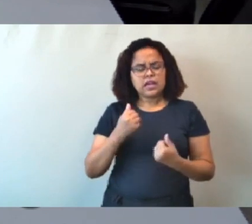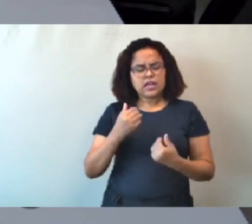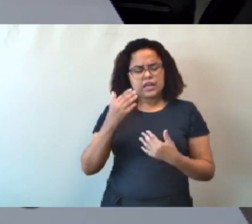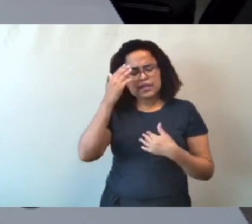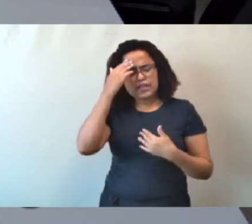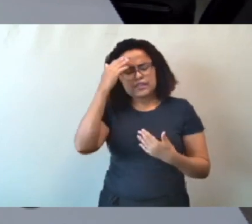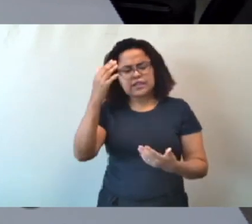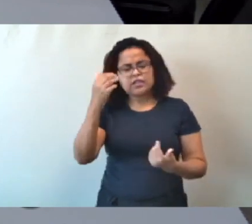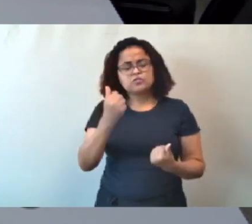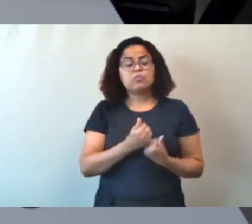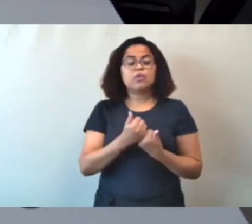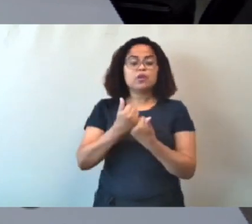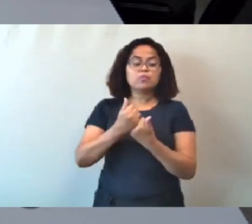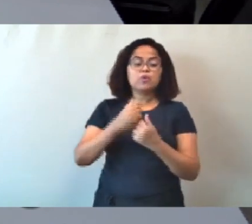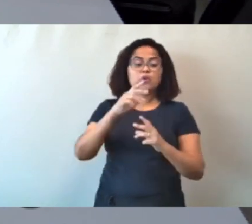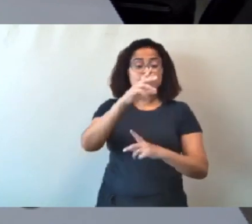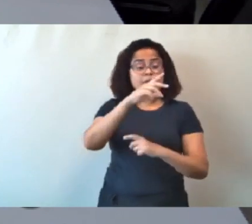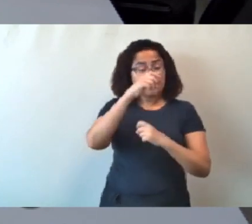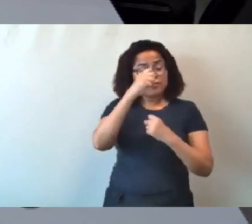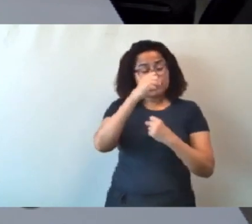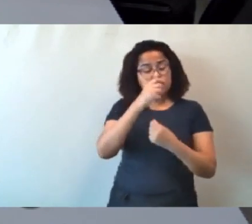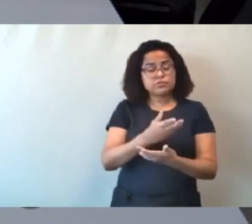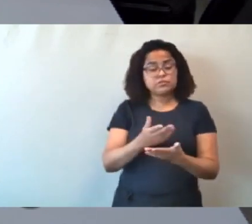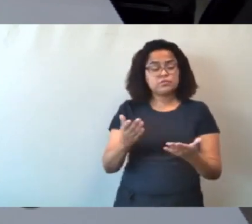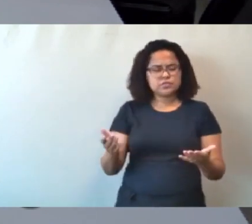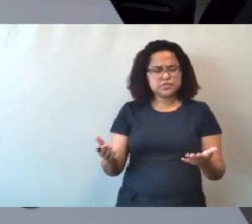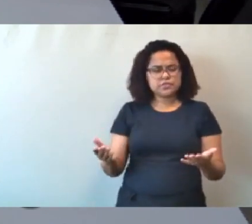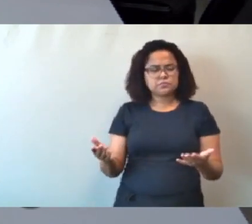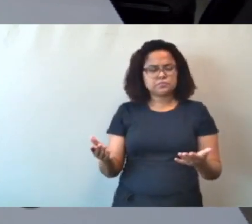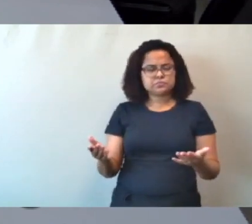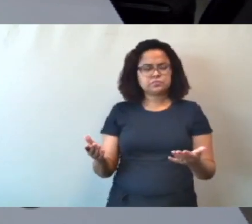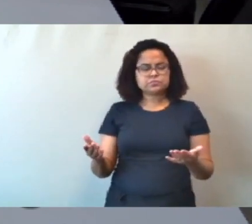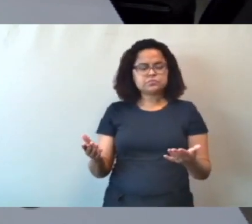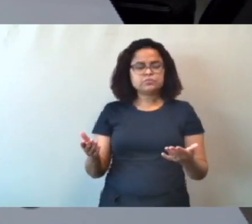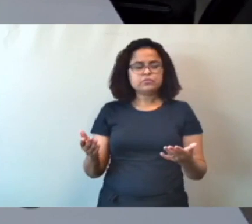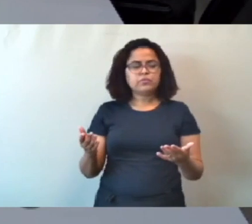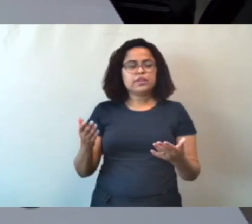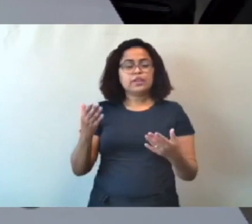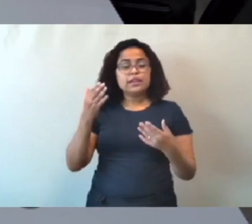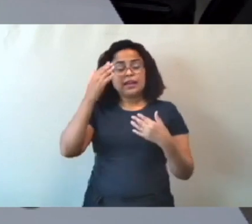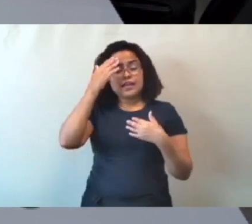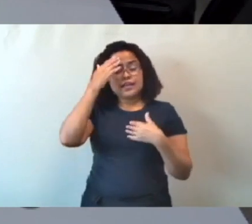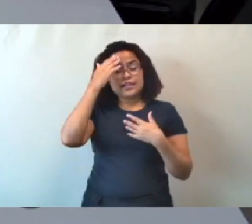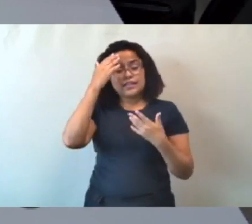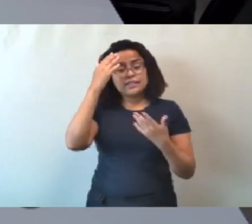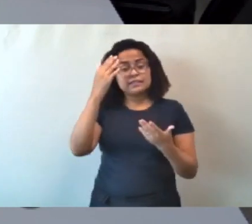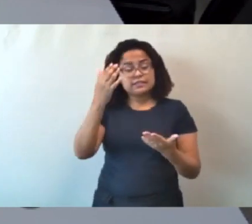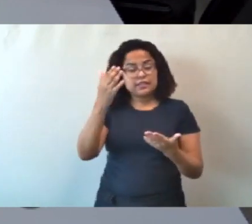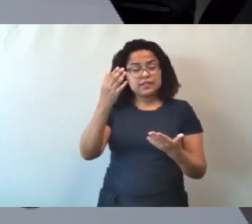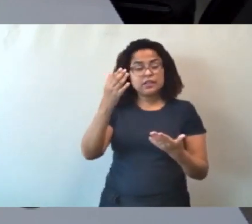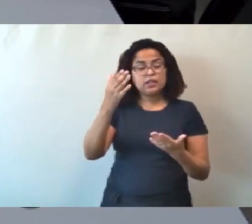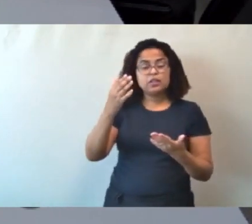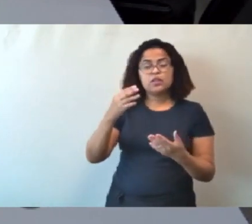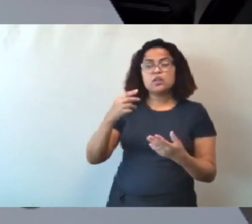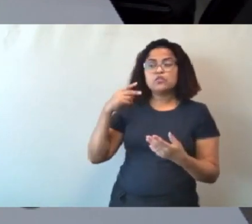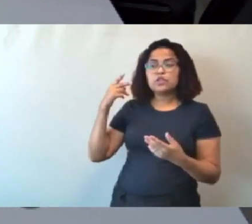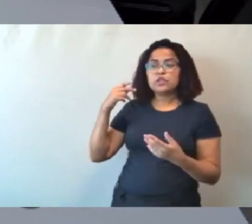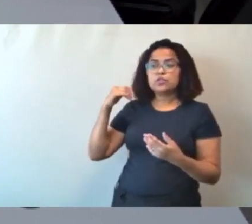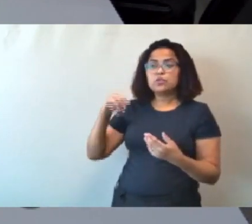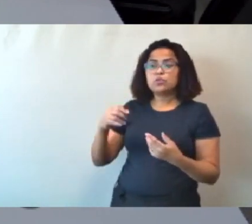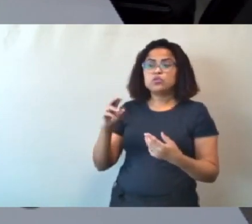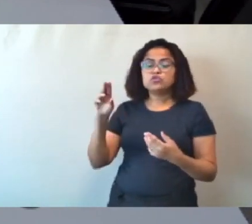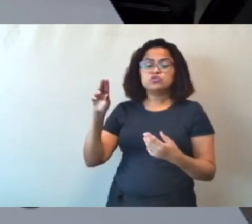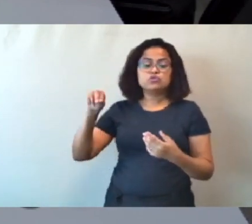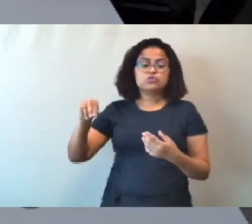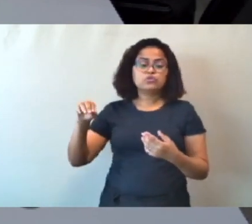deixar aqui de agradecer e sentir a falta aqui do vereador Juninho. Eu até liguei para ele algumas vezes para